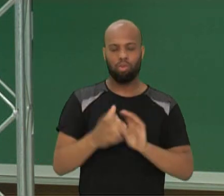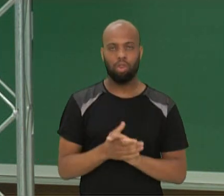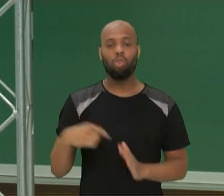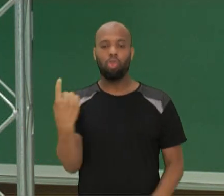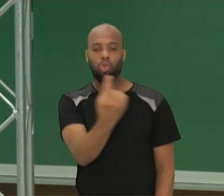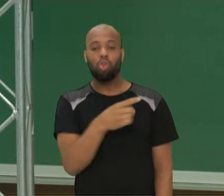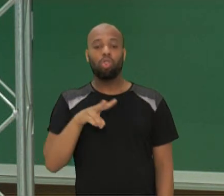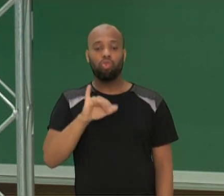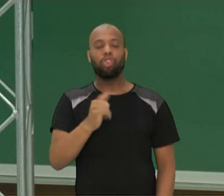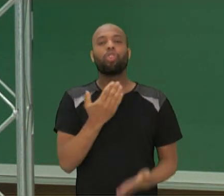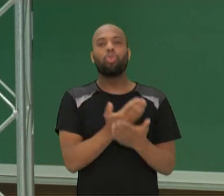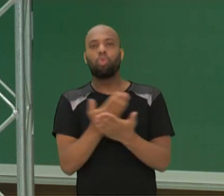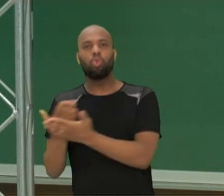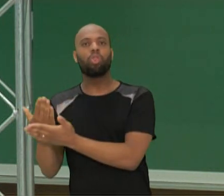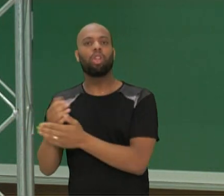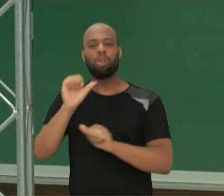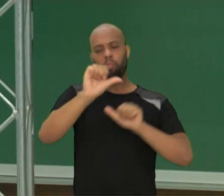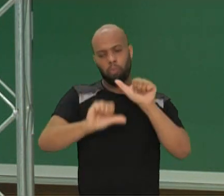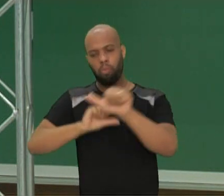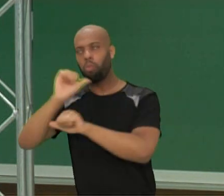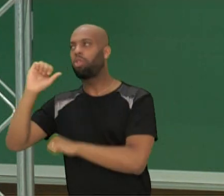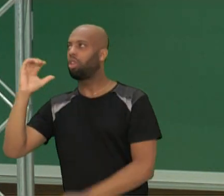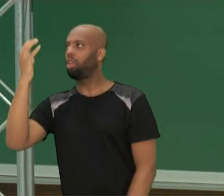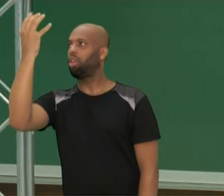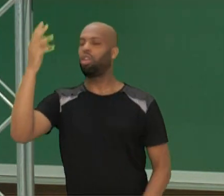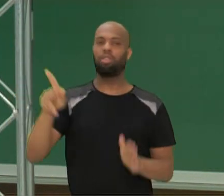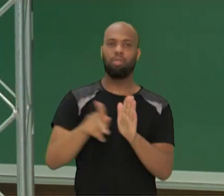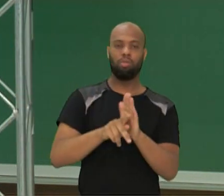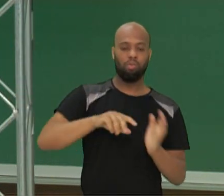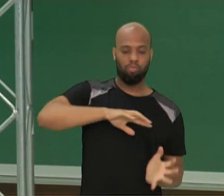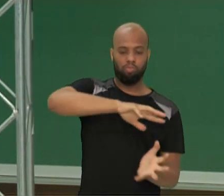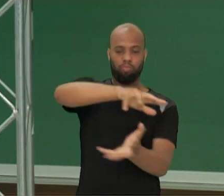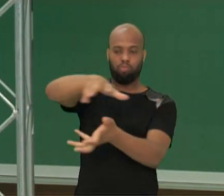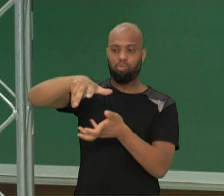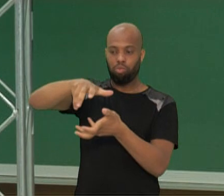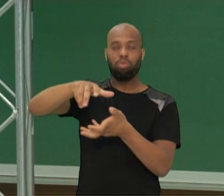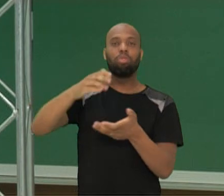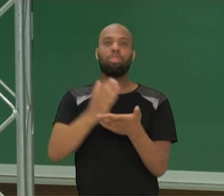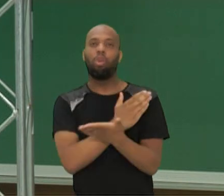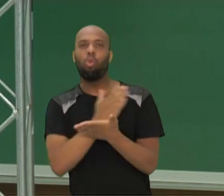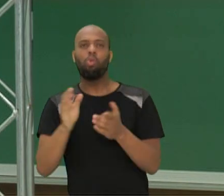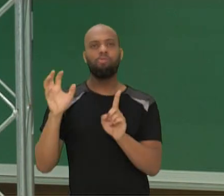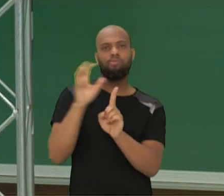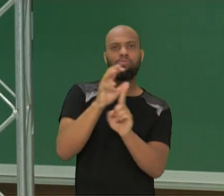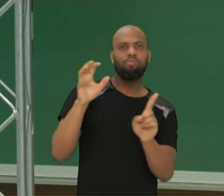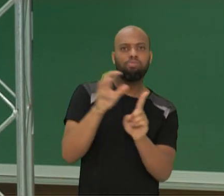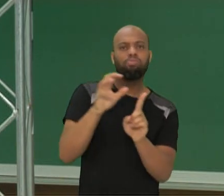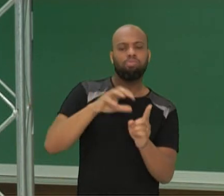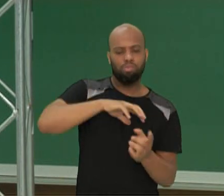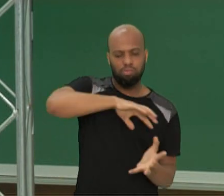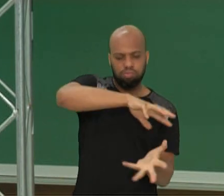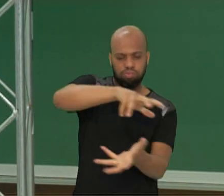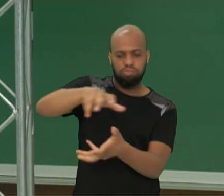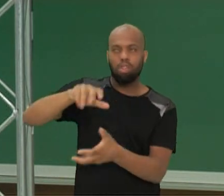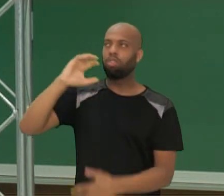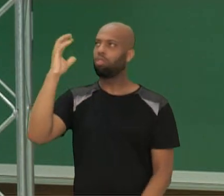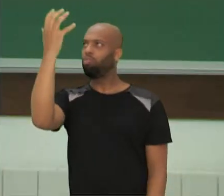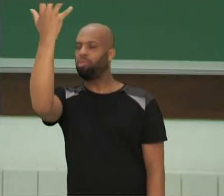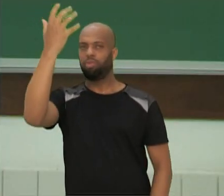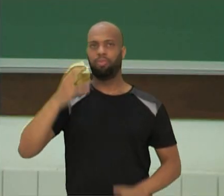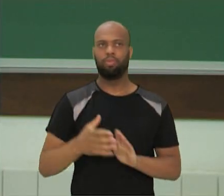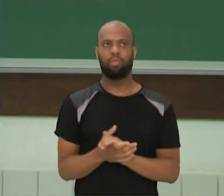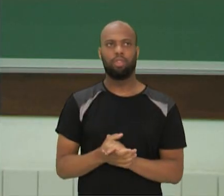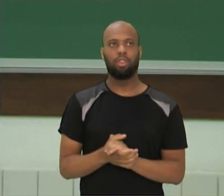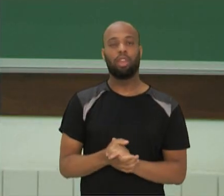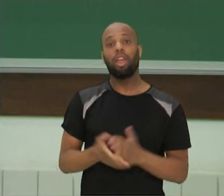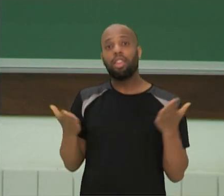nós vamos trabalhar as mudanças climáticas globais, então algumas questões que implicam em mudanças globais das condições climáticas.